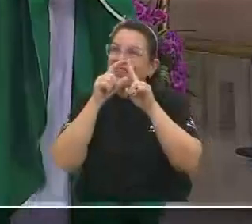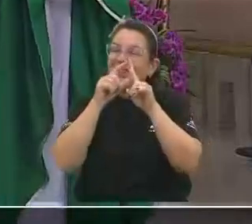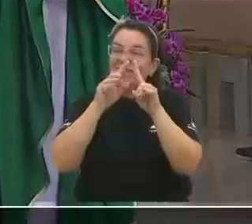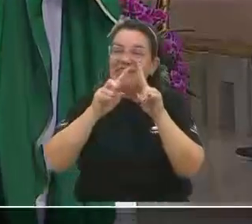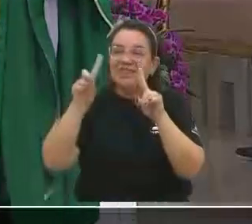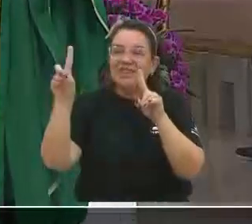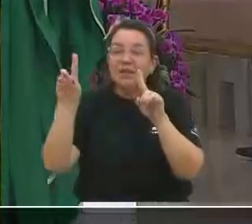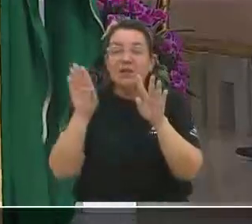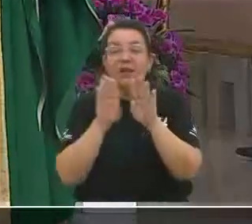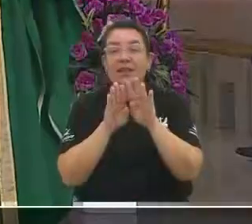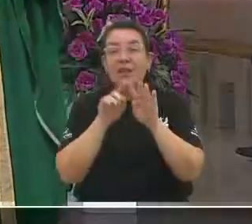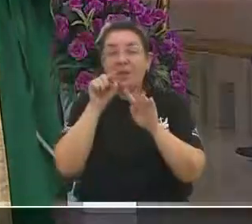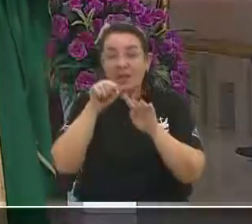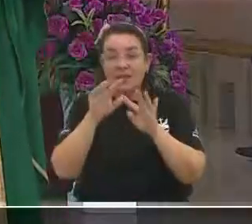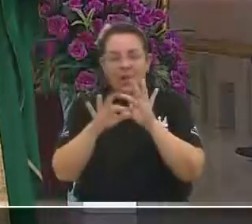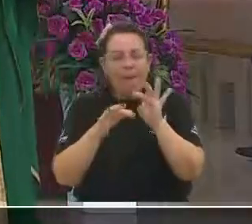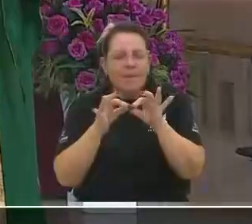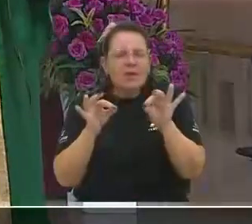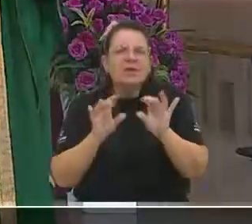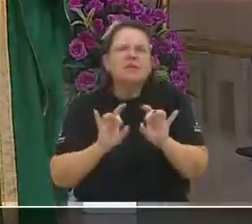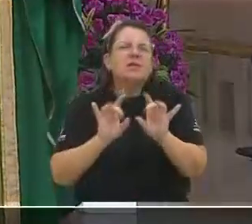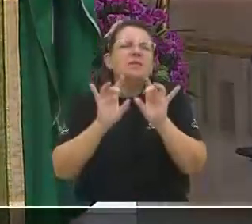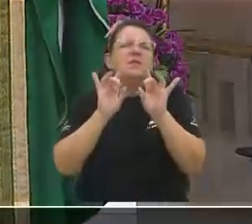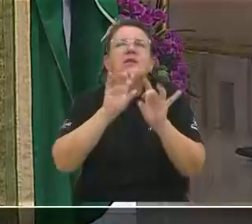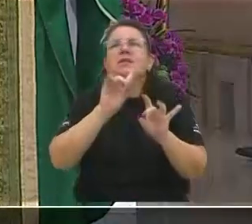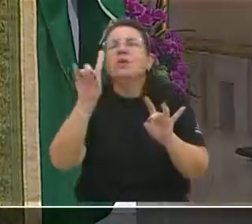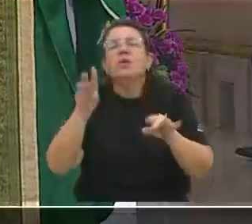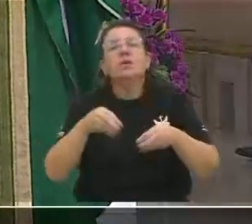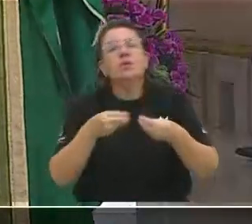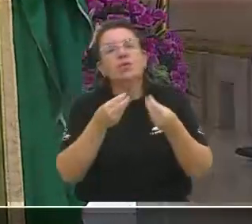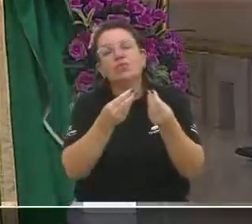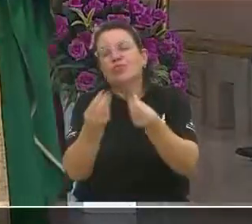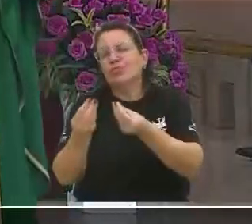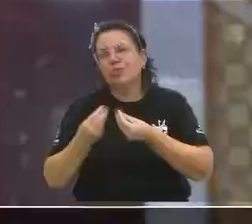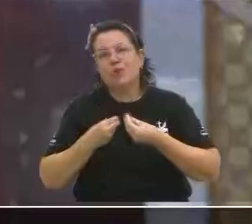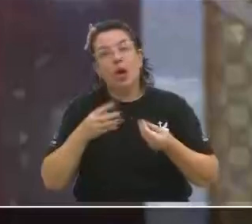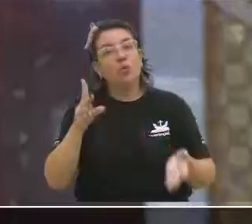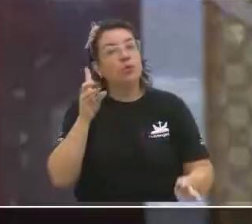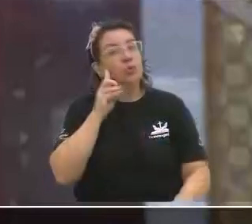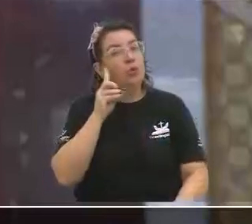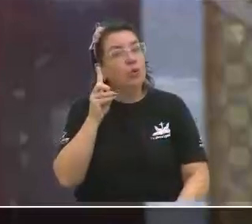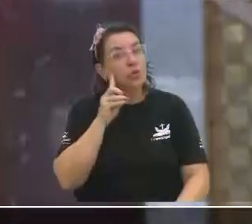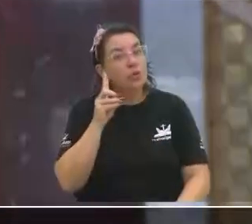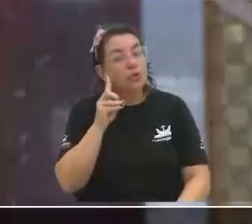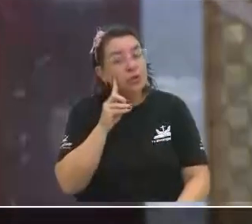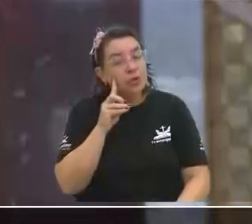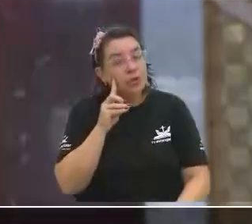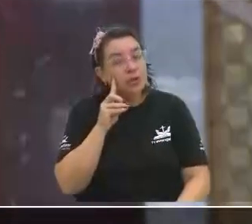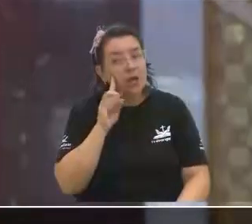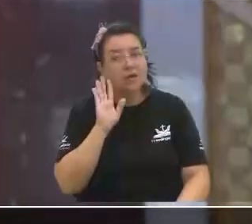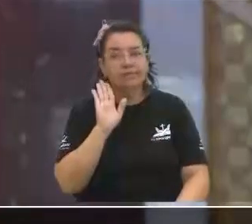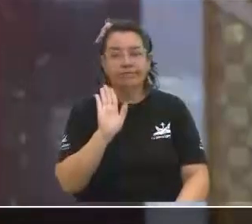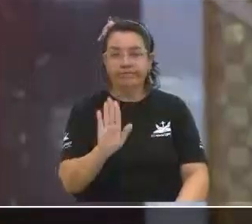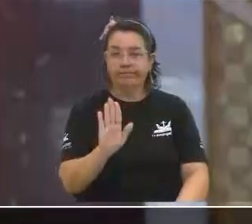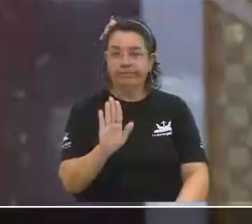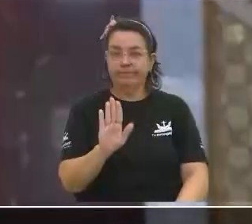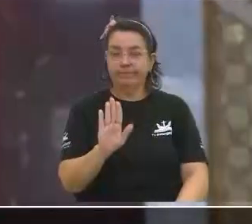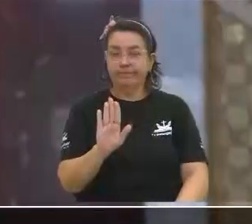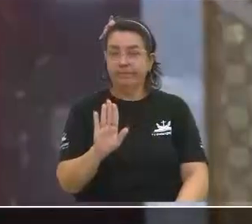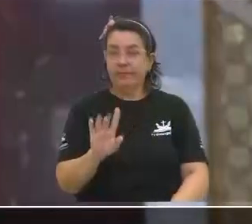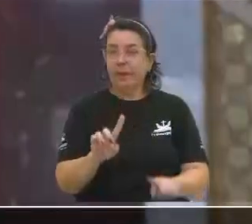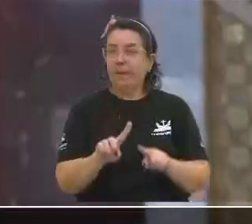celebrarmos esta dádiva de Deus então se não for por razões